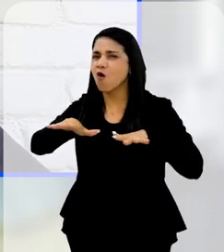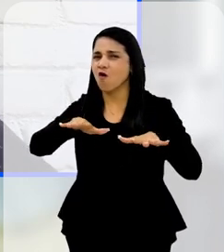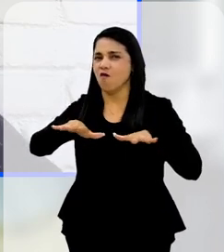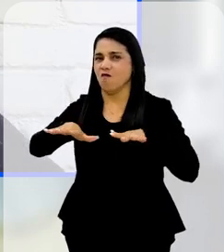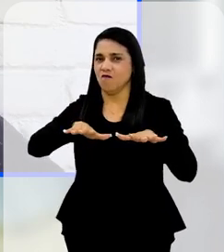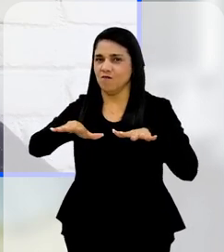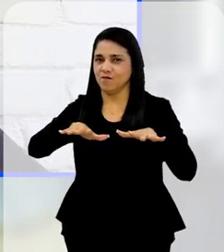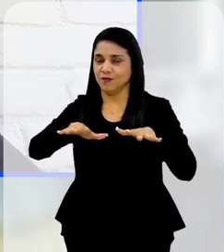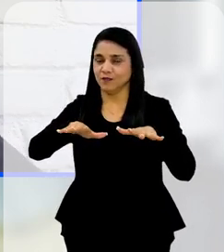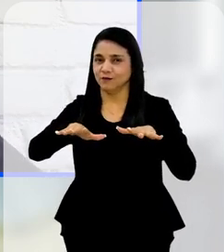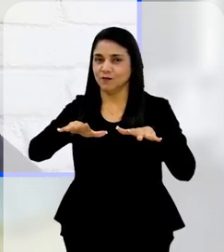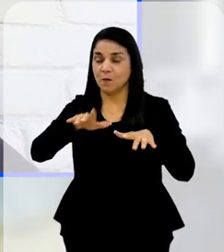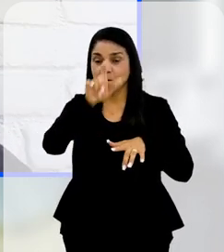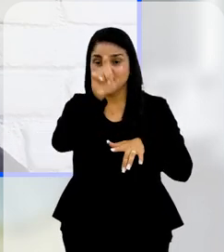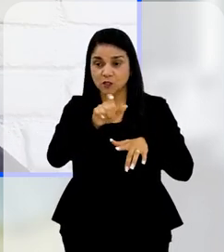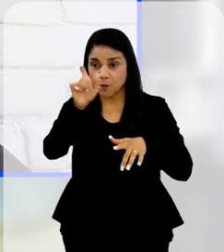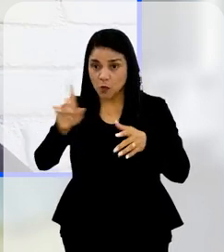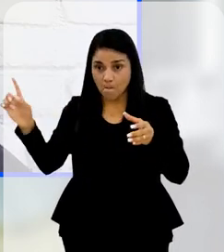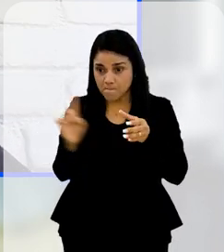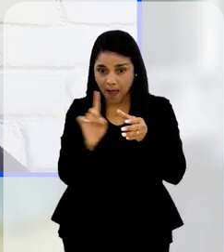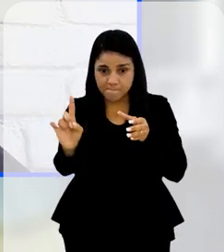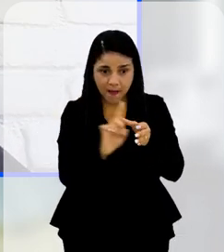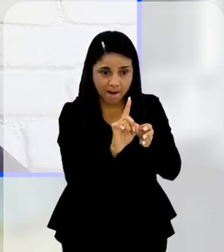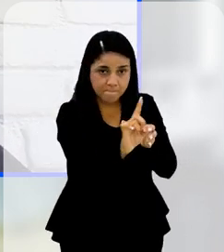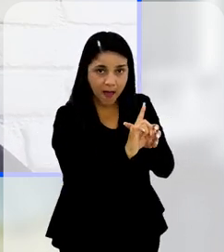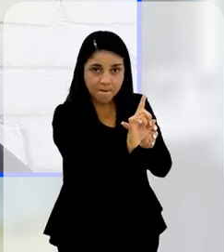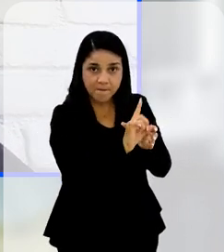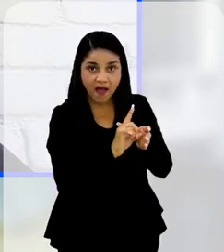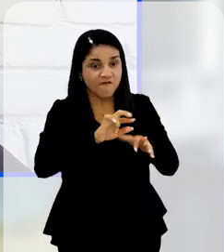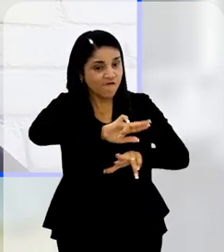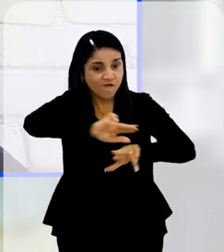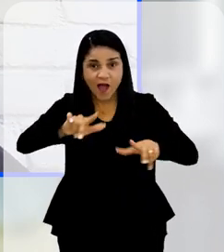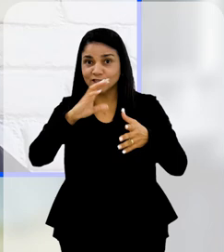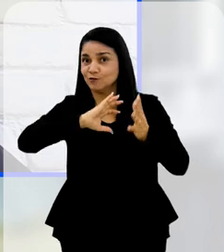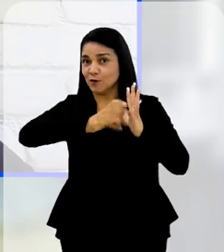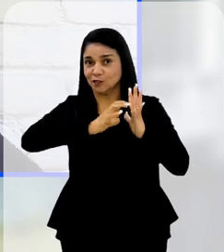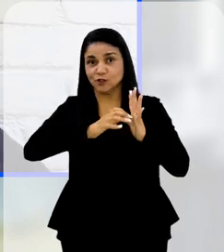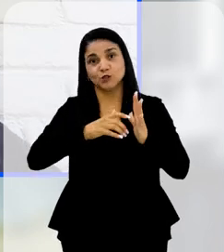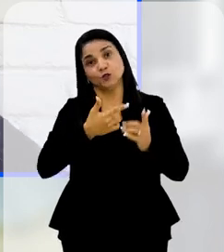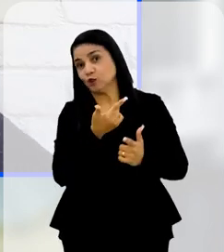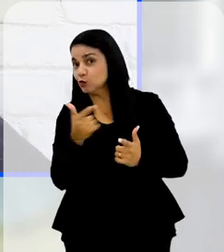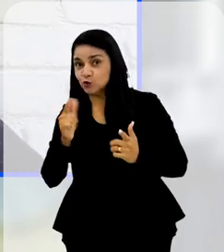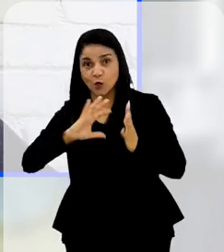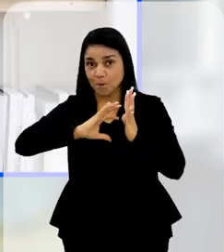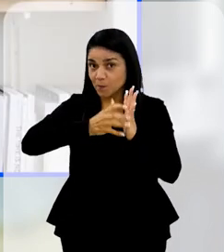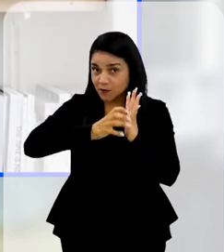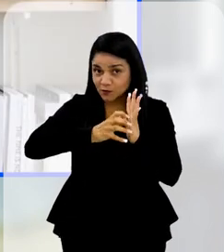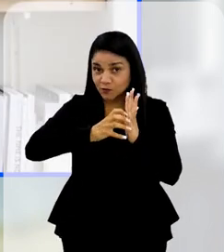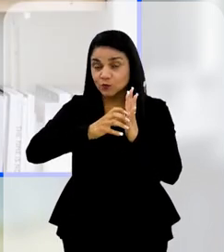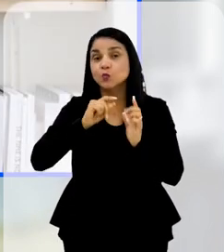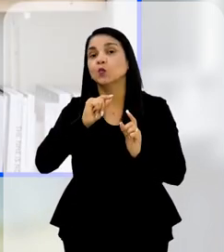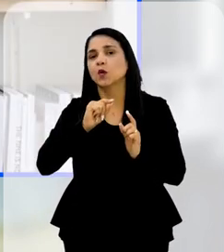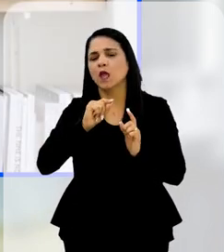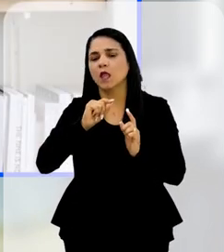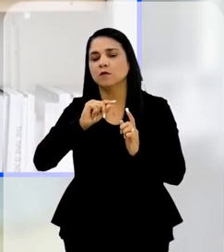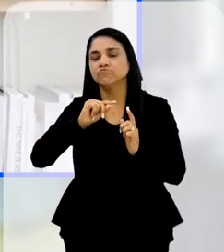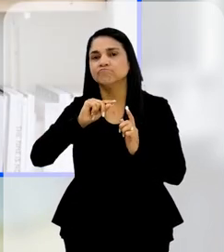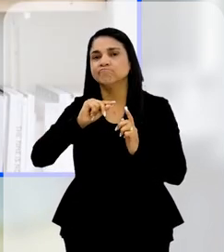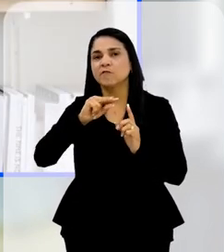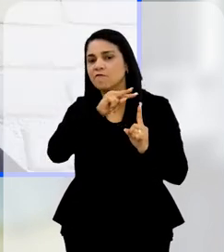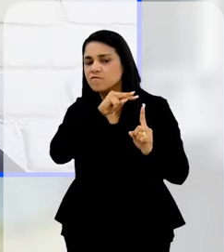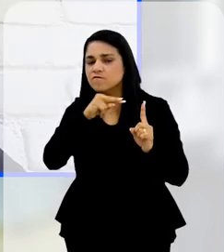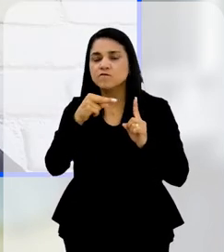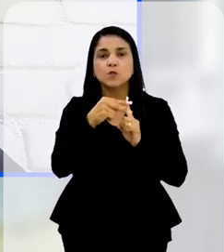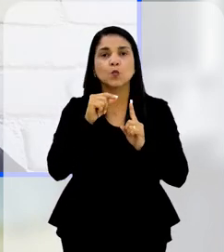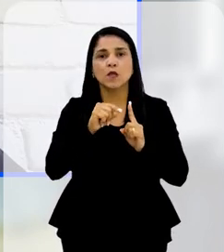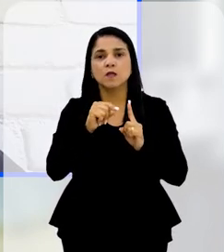até sem partido, visava exatamente buscar a construção de uma reforma do sistema de saúde. E foi nisso que eu